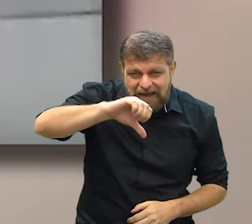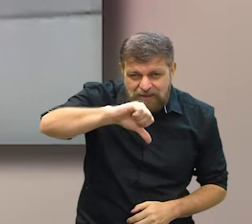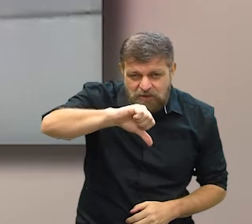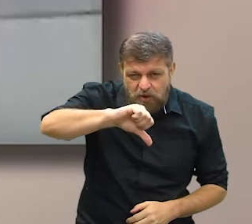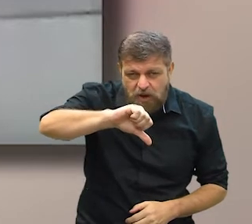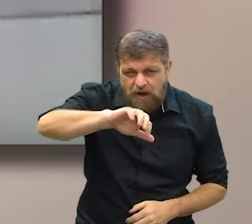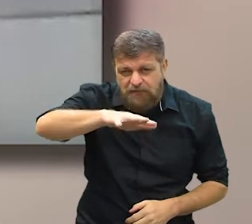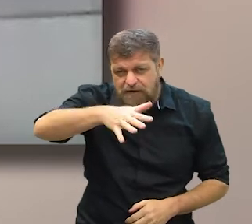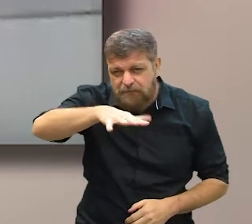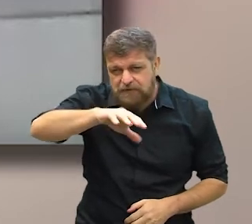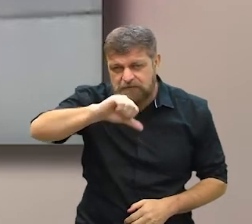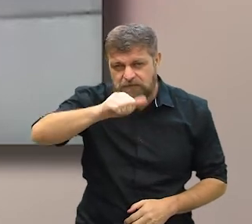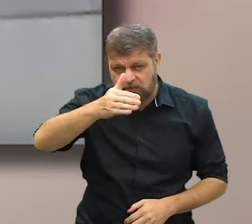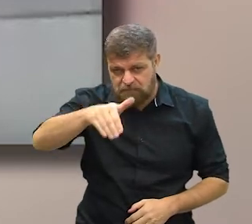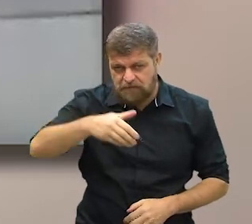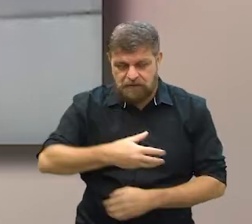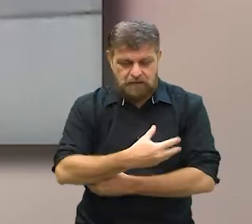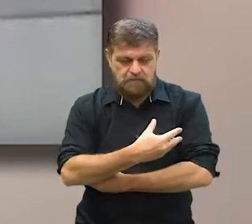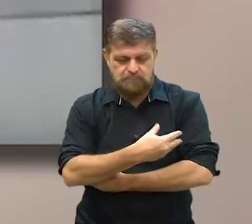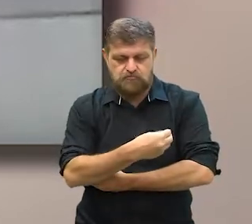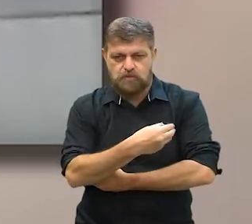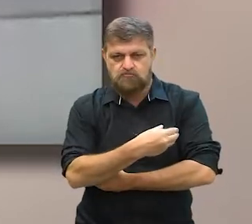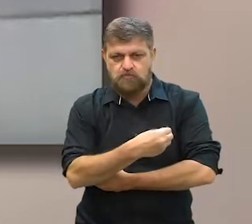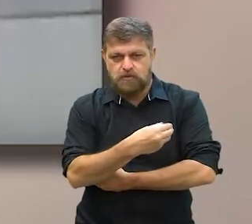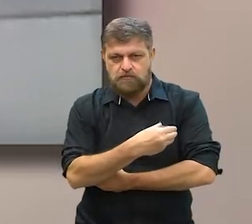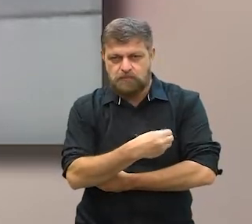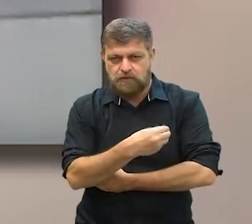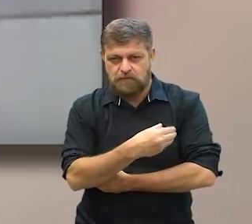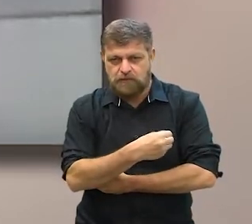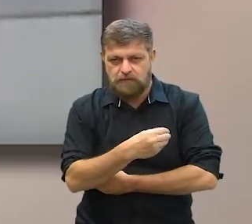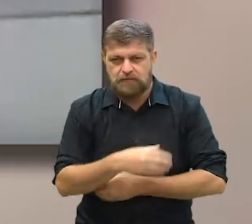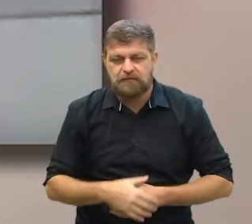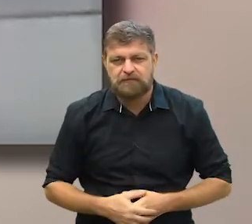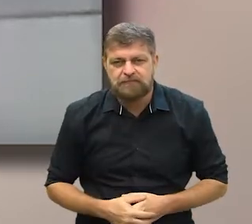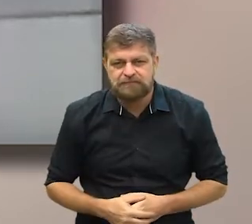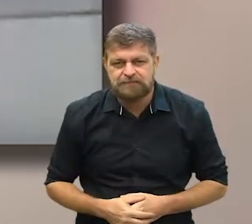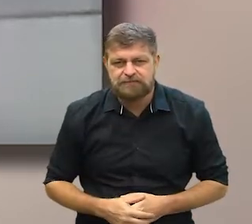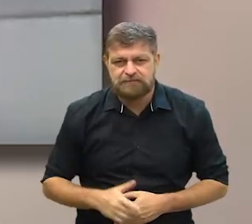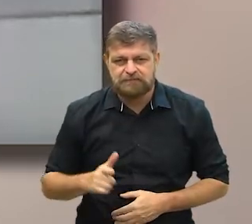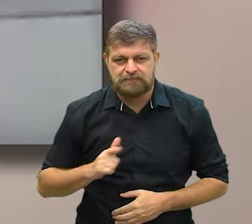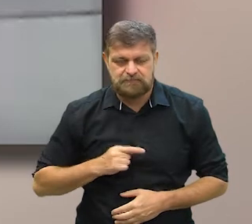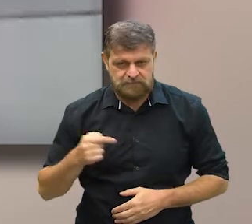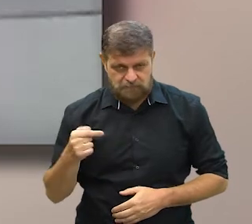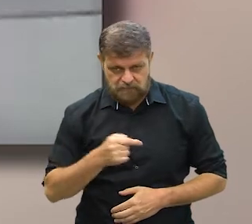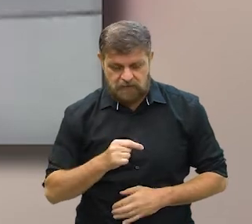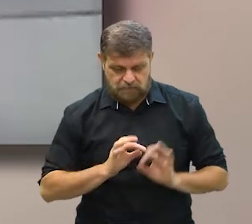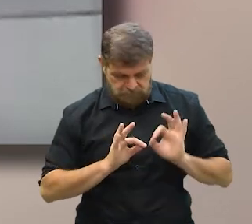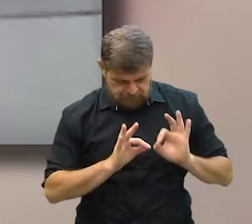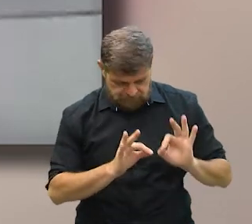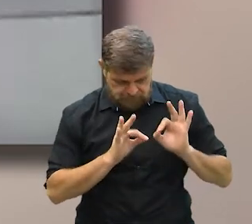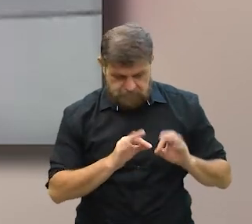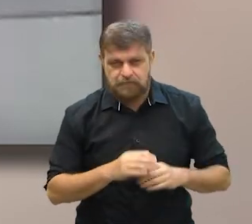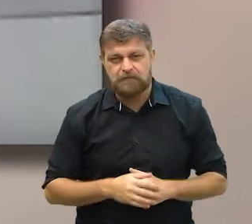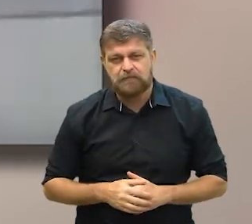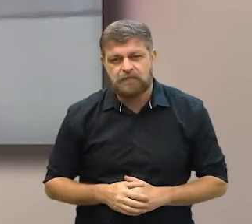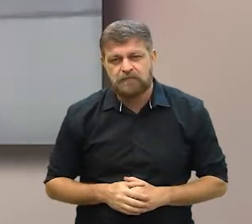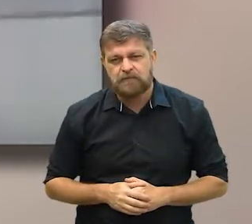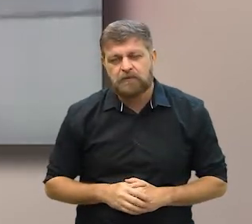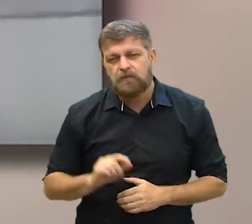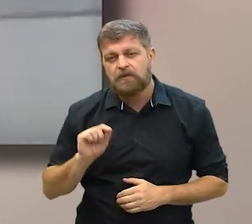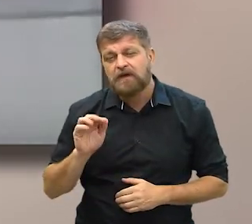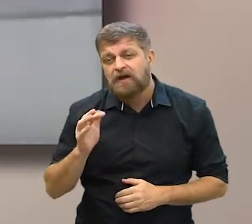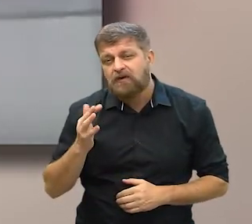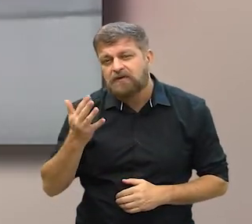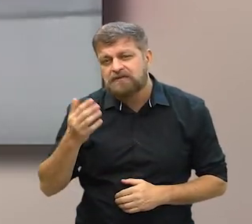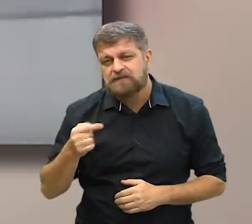E aí, às 9 horas, mais ou menos, 9h30, eu amamentei, dei uma super boa mamada para ela mamava muito